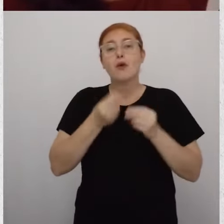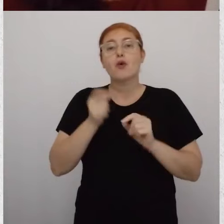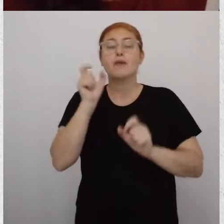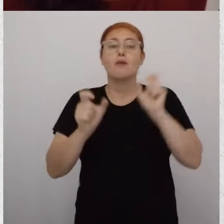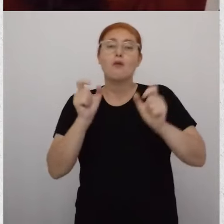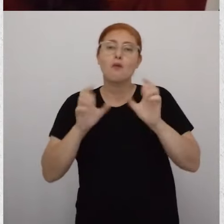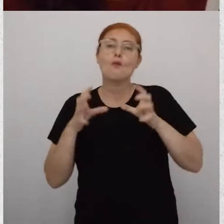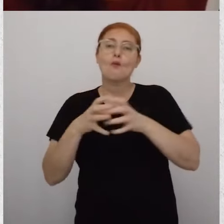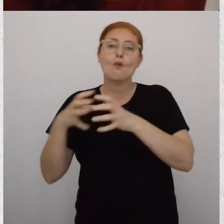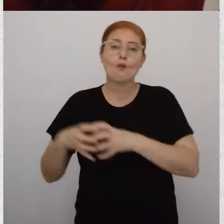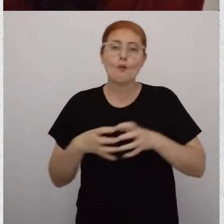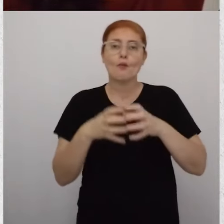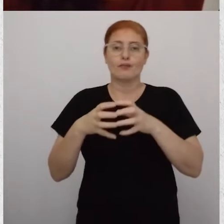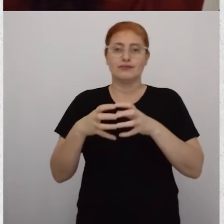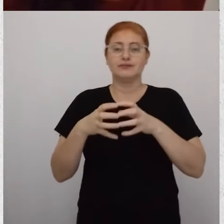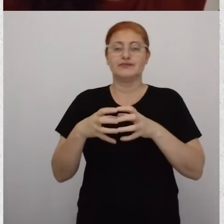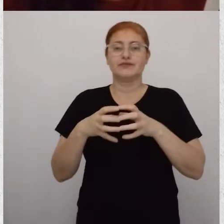de